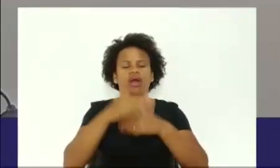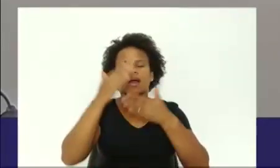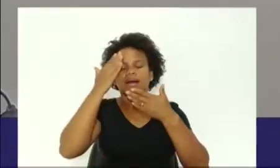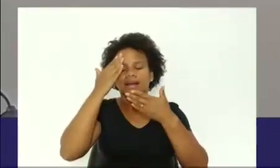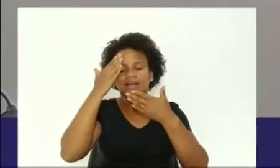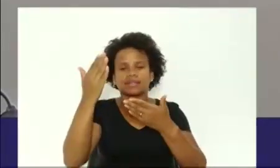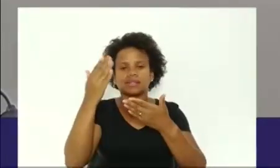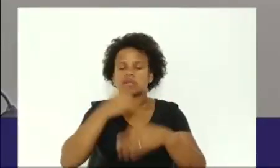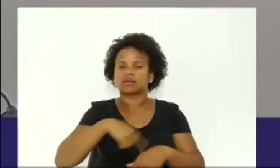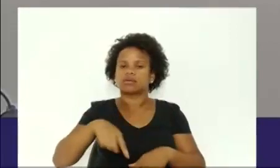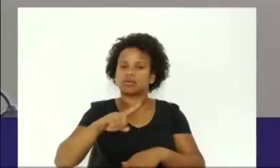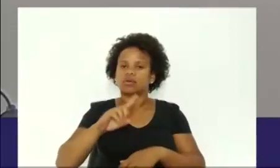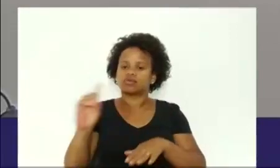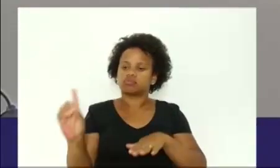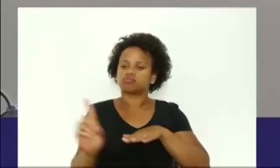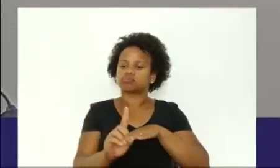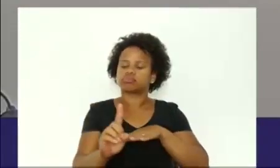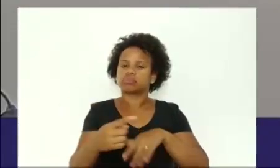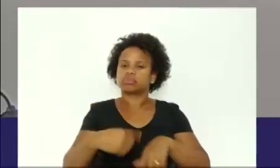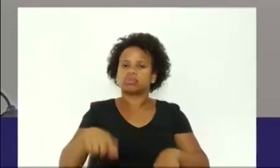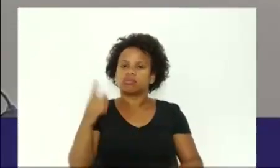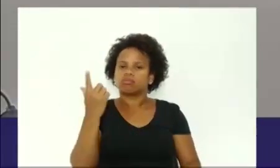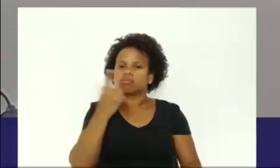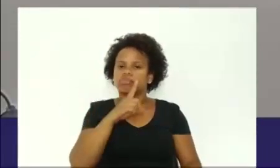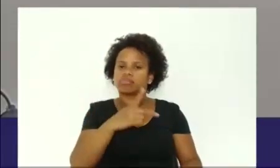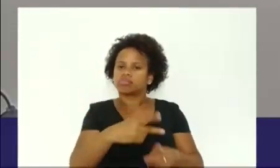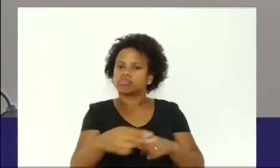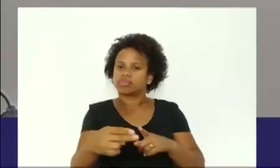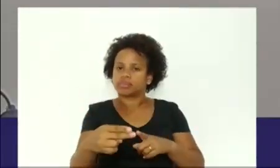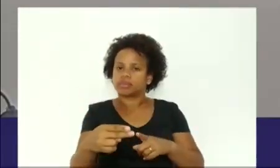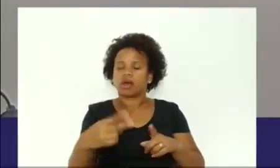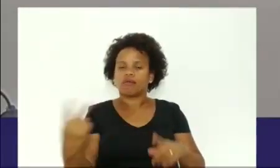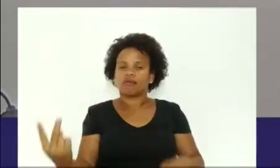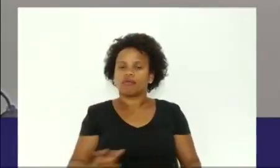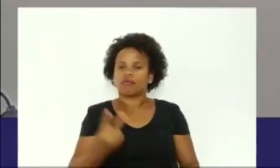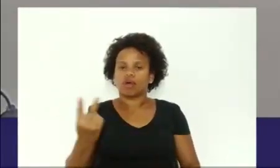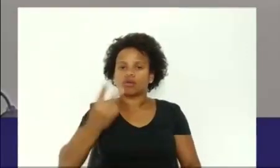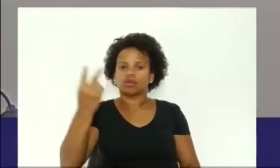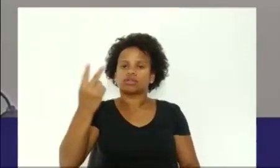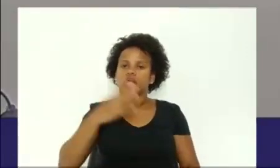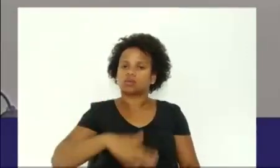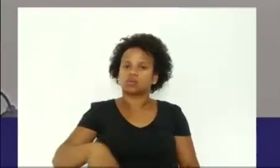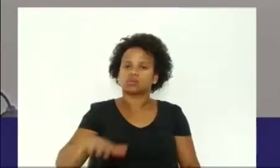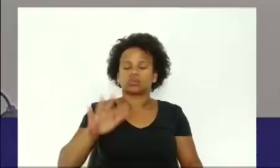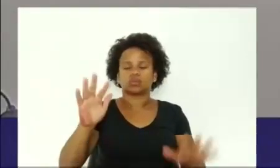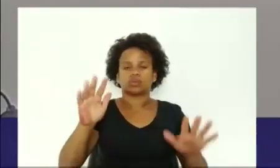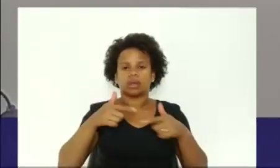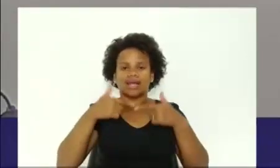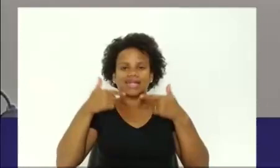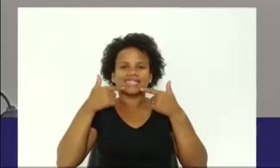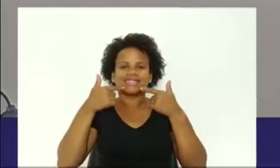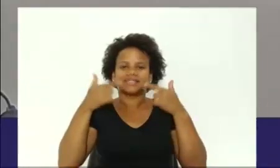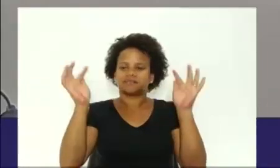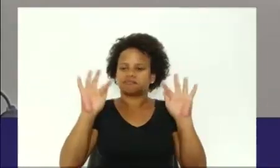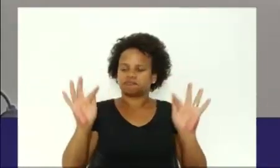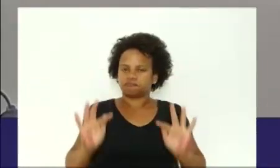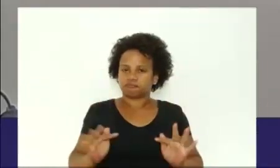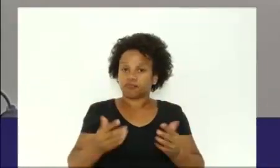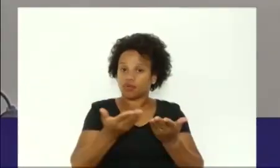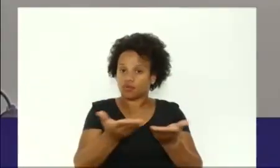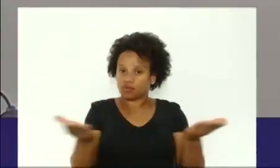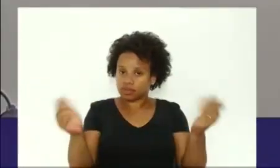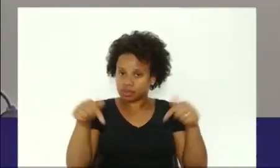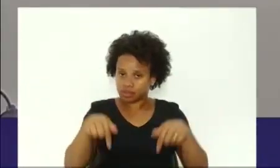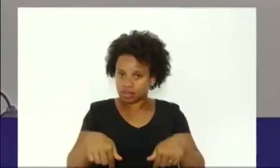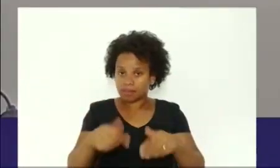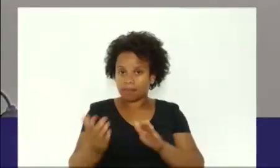a nossa posição e as nossas conquistas. Valorizar toda a alegria de ter vocês aqui. Parabéns,